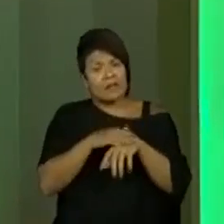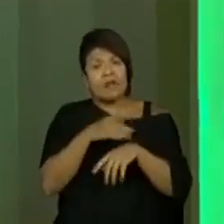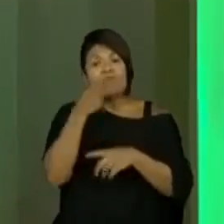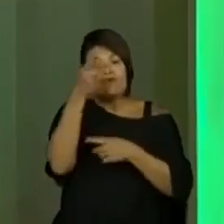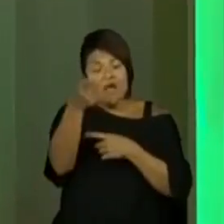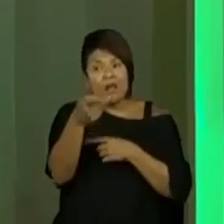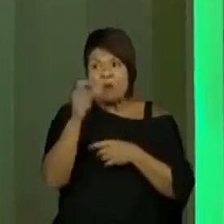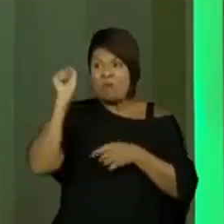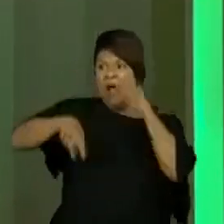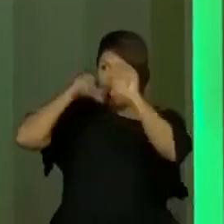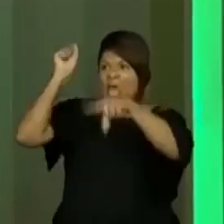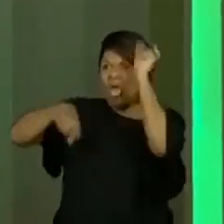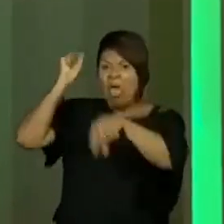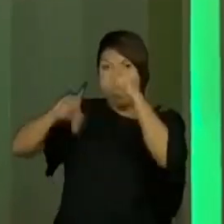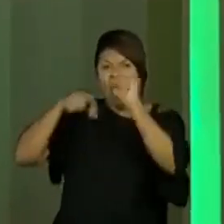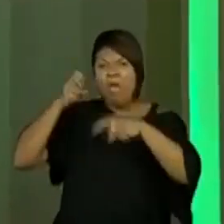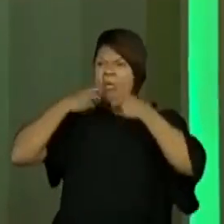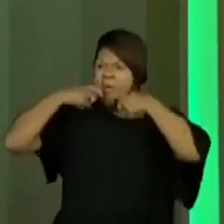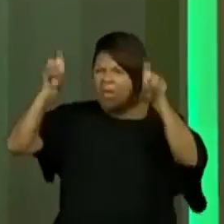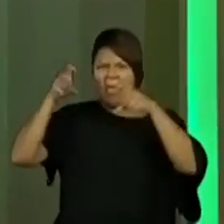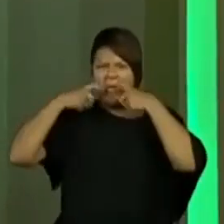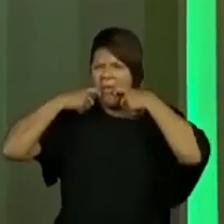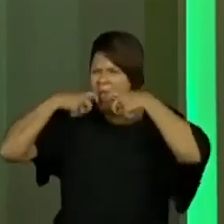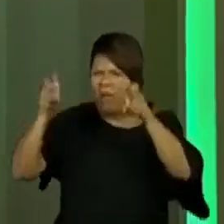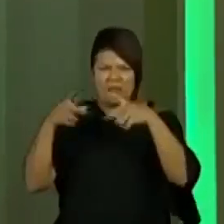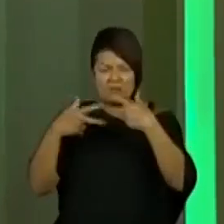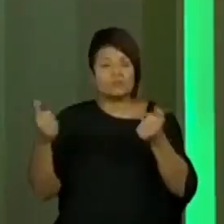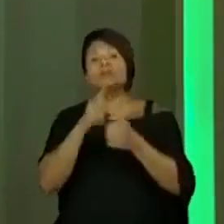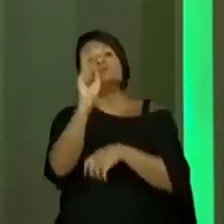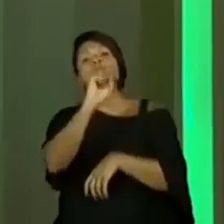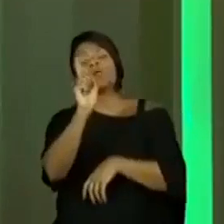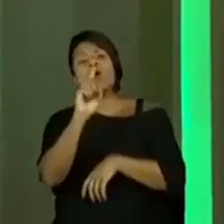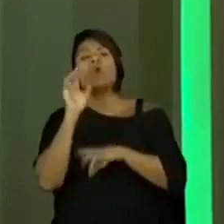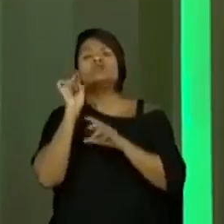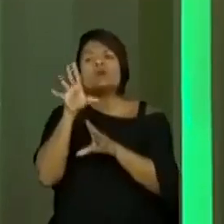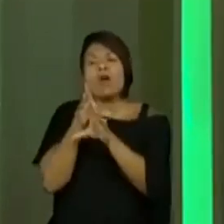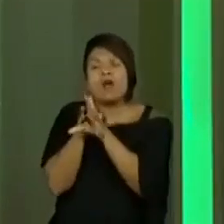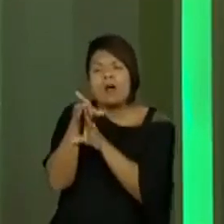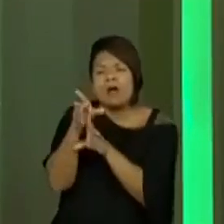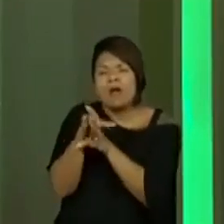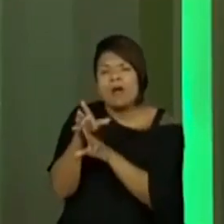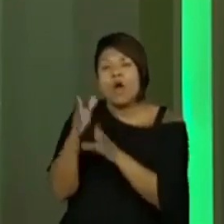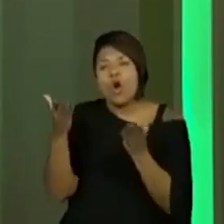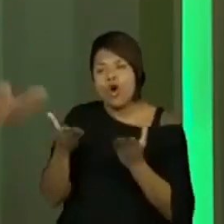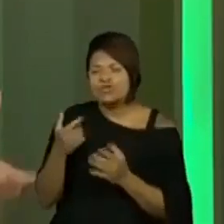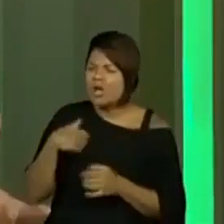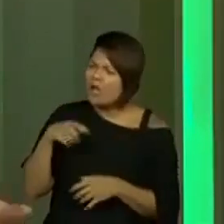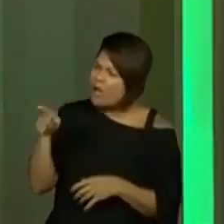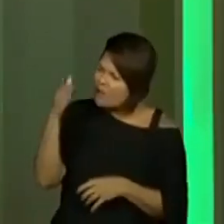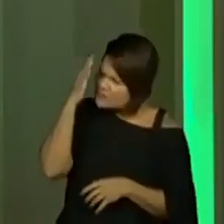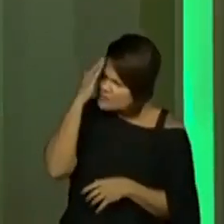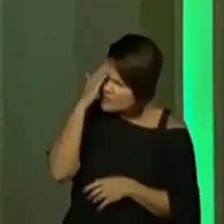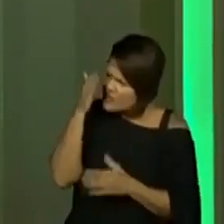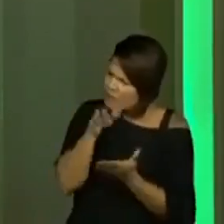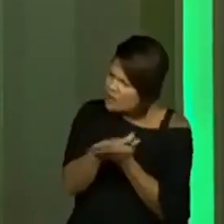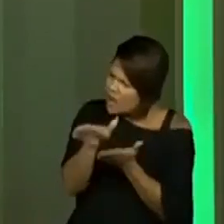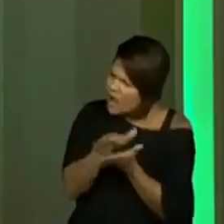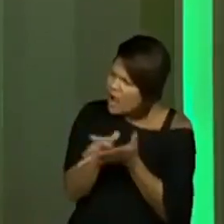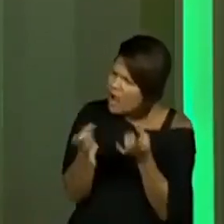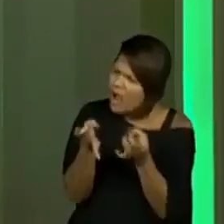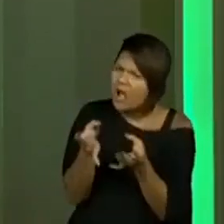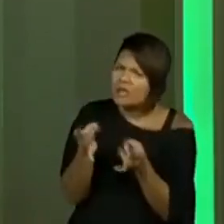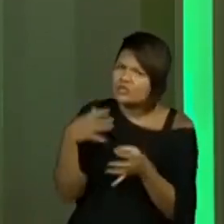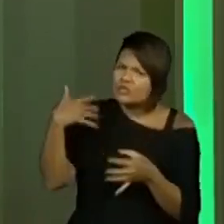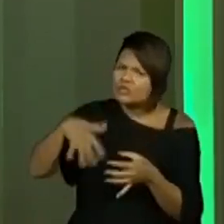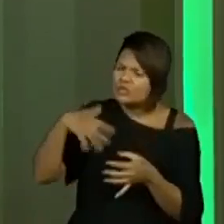dando bronca, é falar, poxa vida, você sabia que agindo dessa forma, você está prejudicando, você está